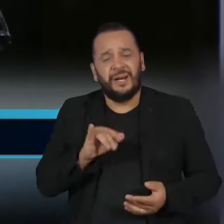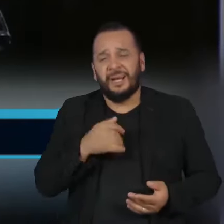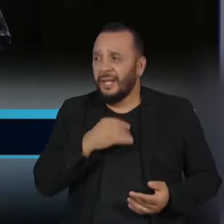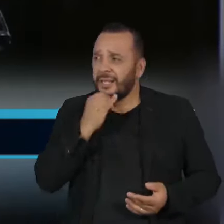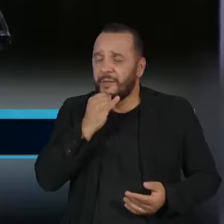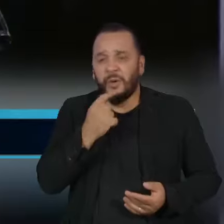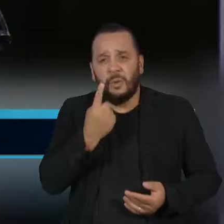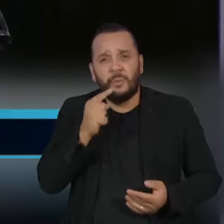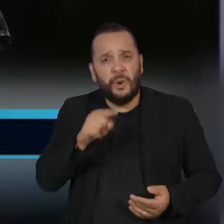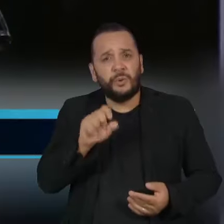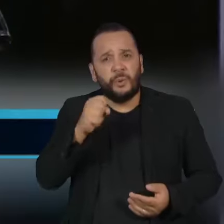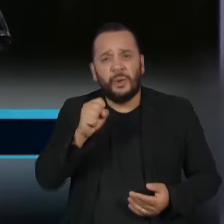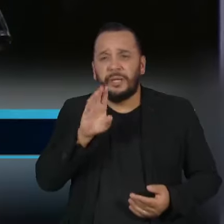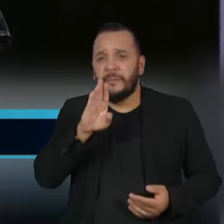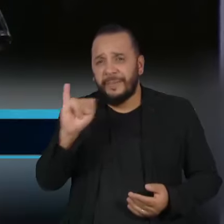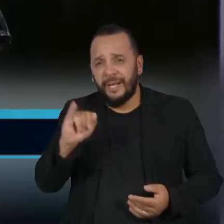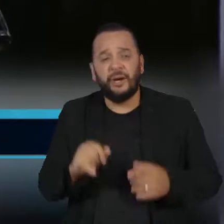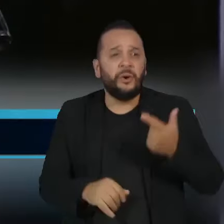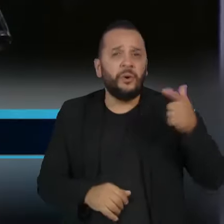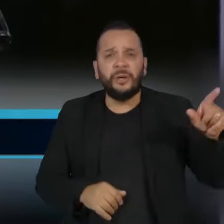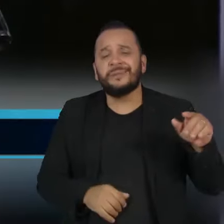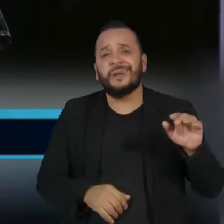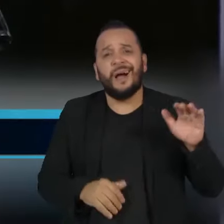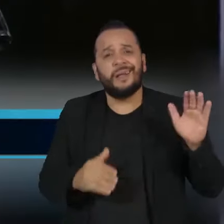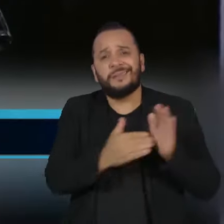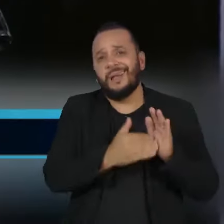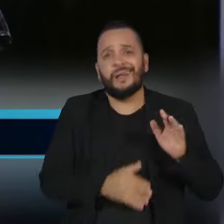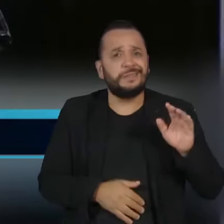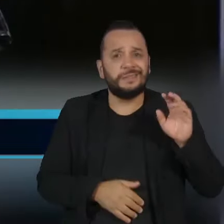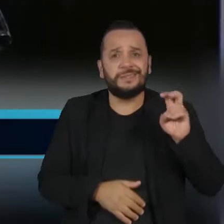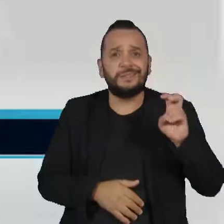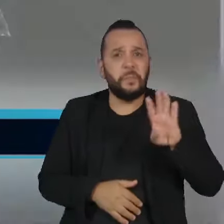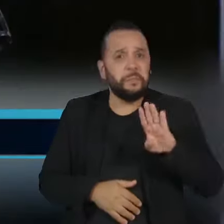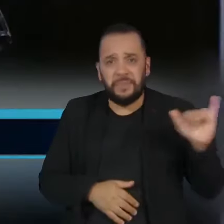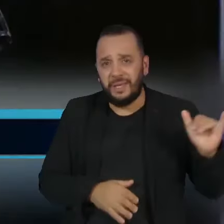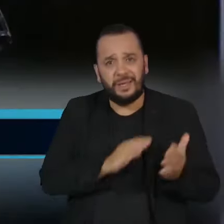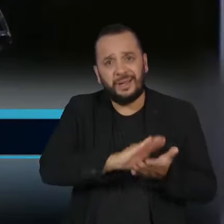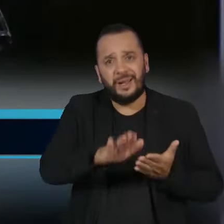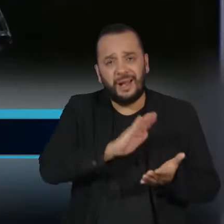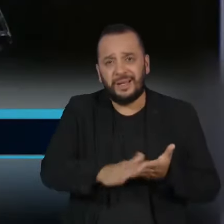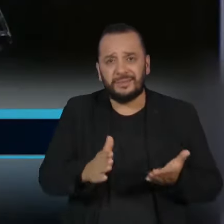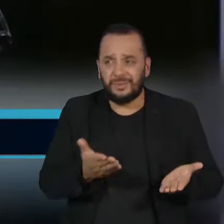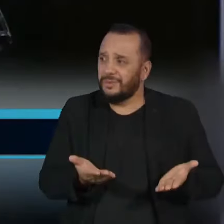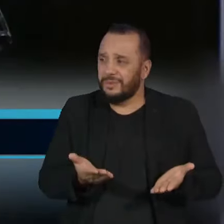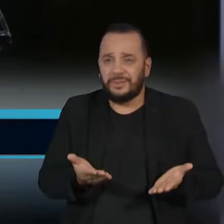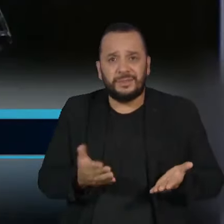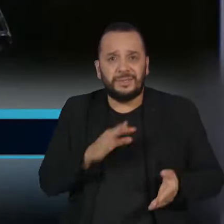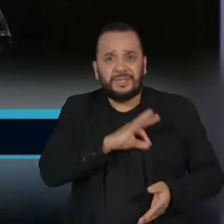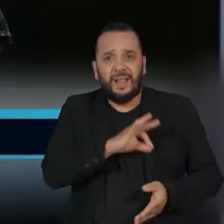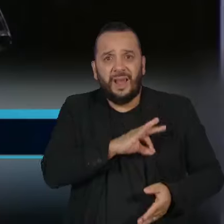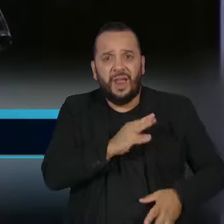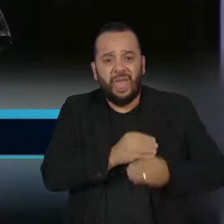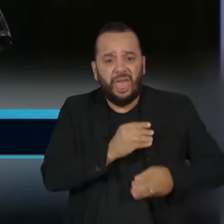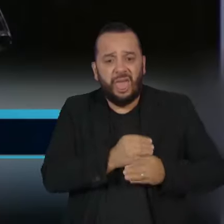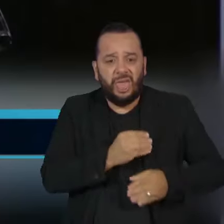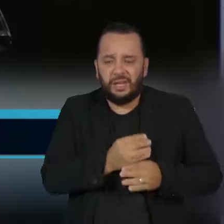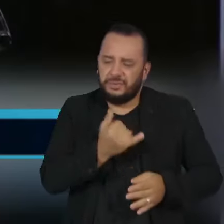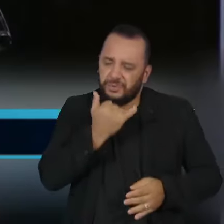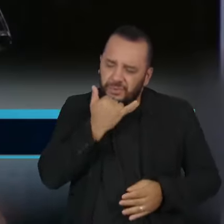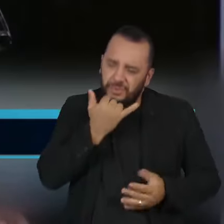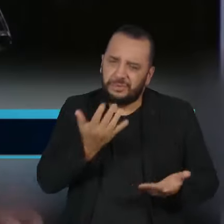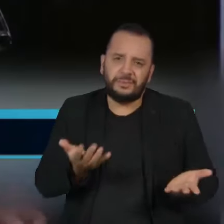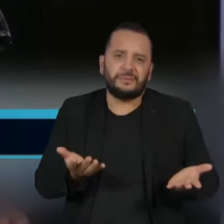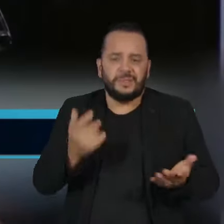bi e, segundo outros, pode ir até 5 bilhões. Então, nós vamos dialogar, pedir o bom